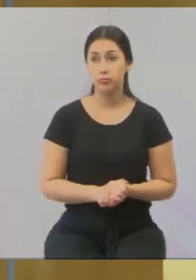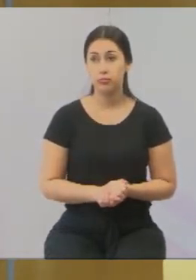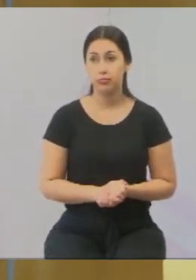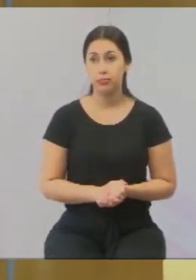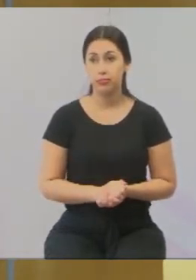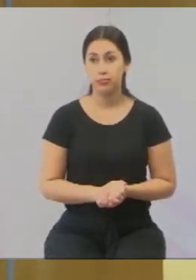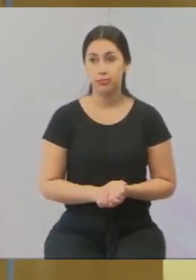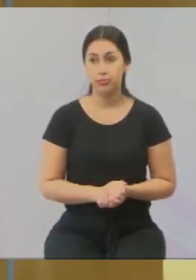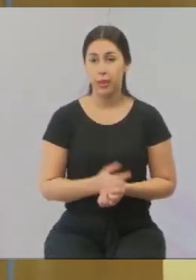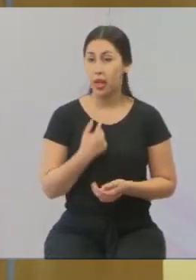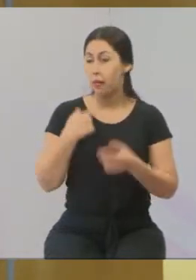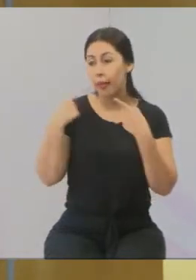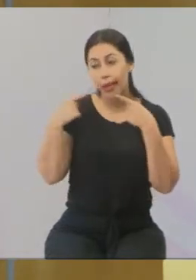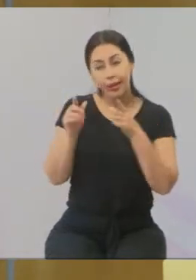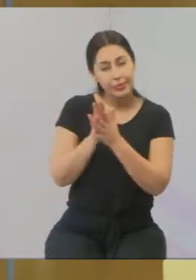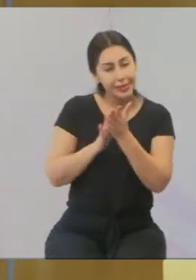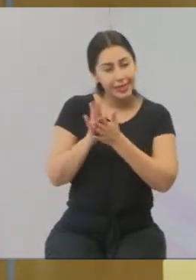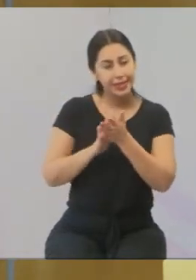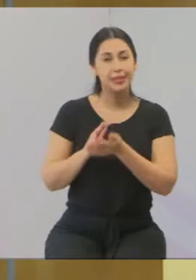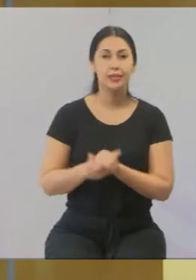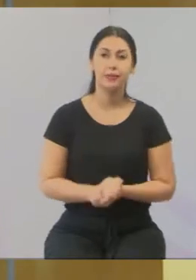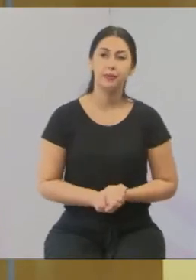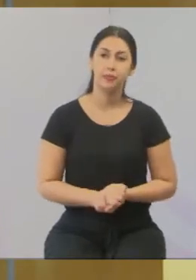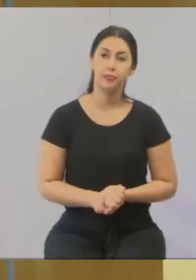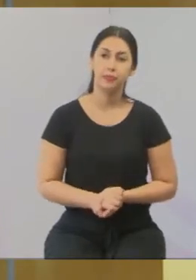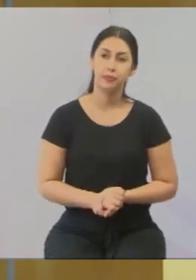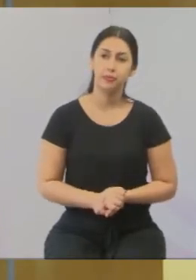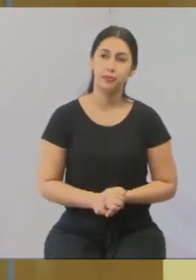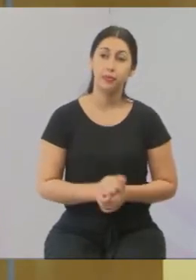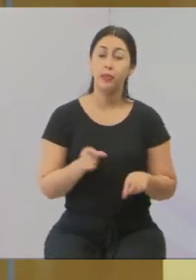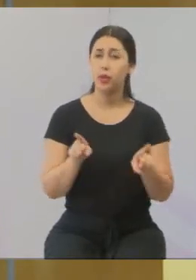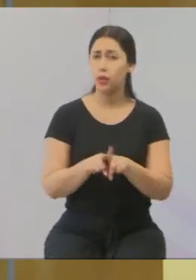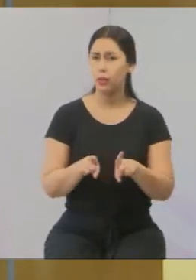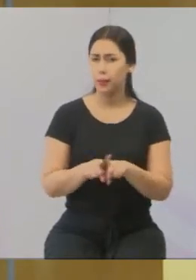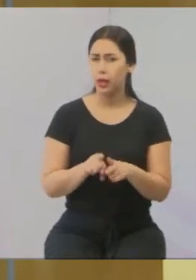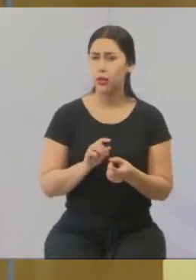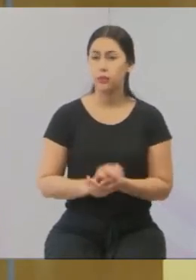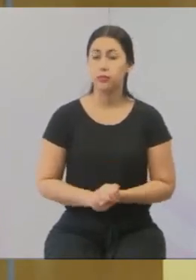aqui fazendo a reclamação. A outra questão,